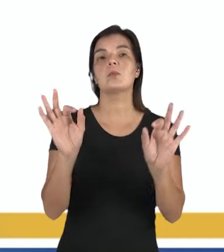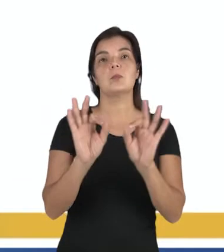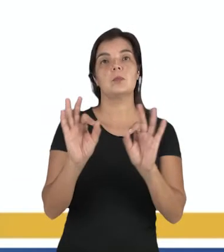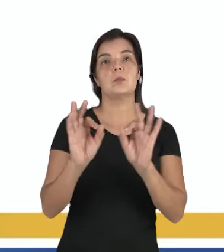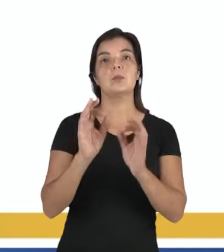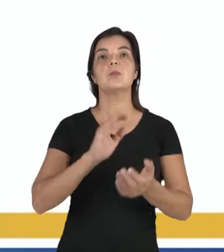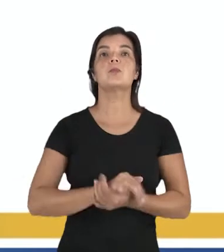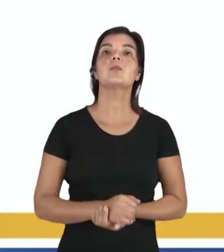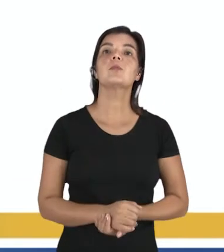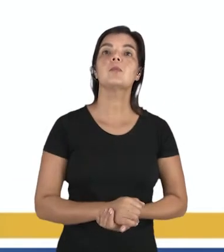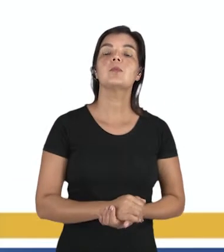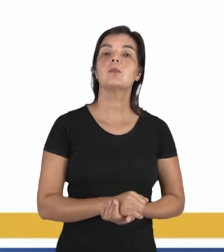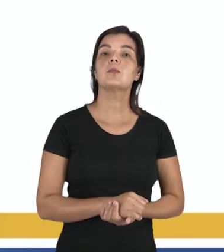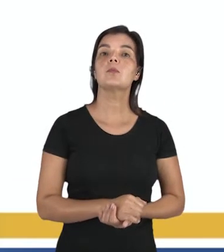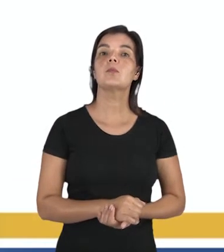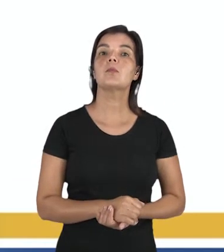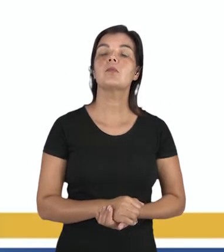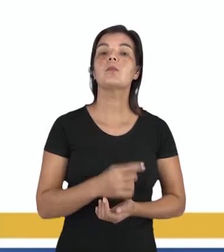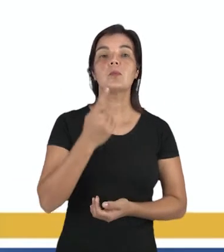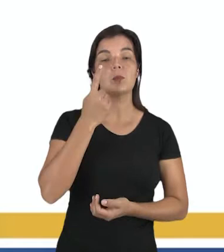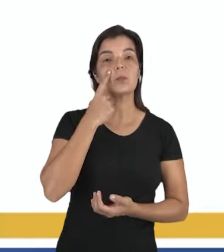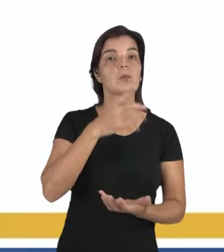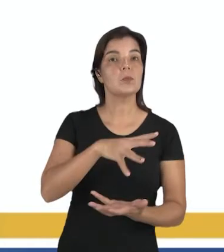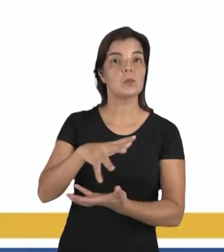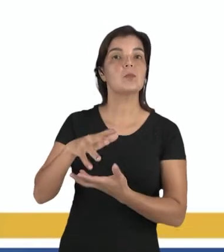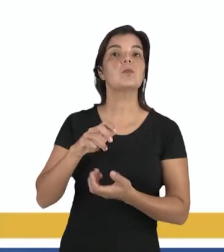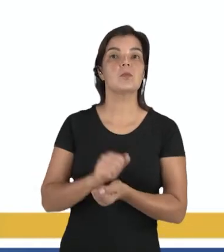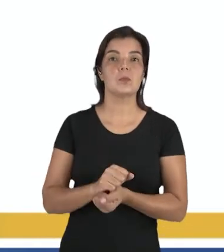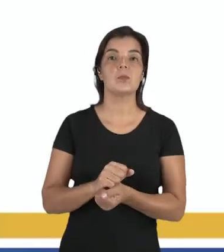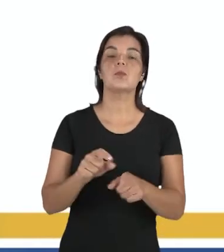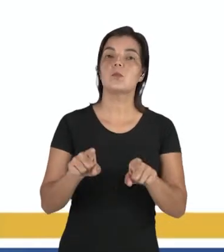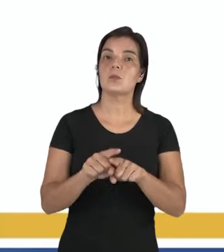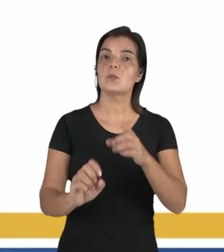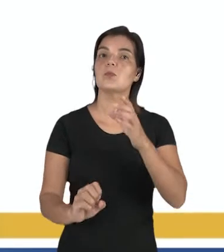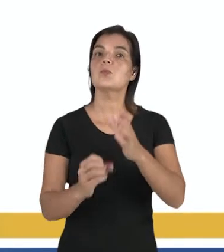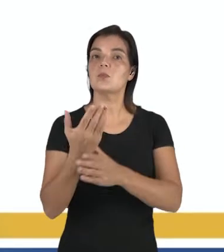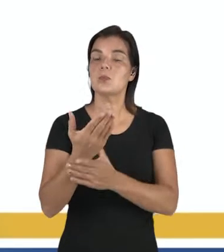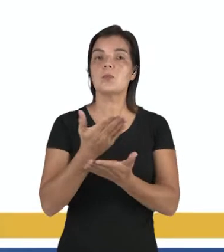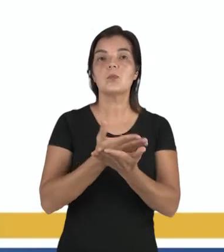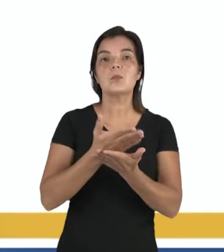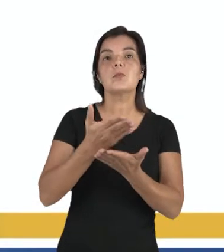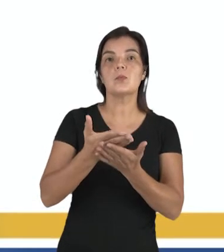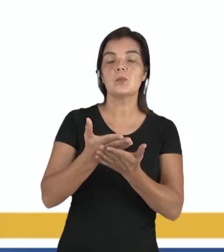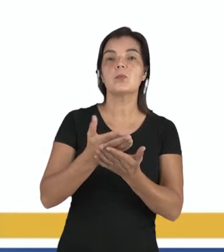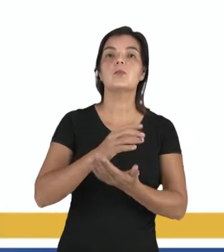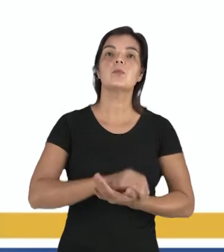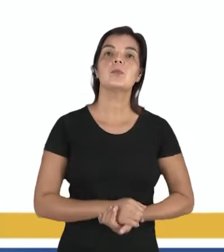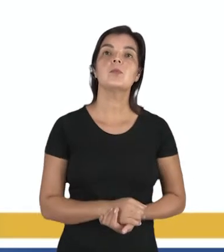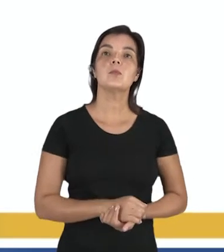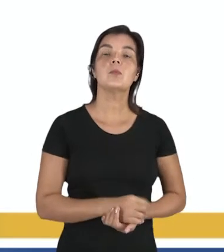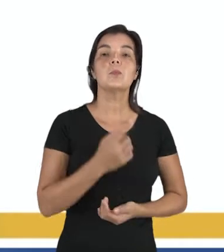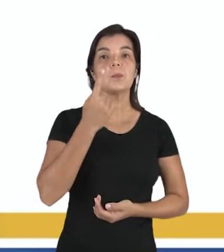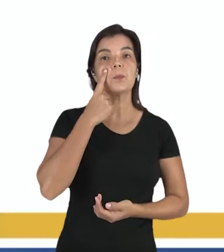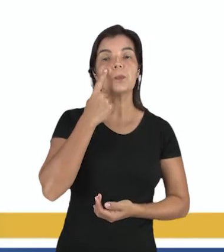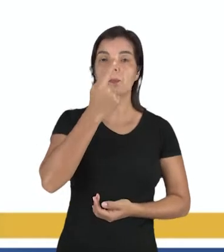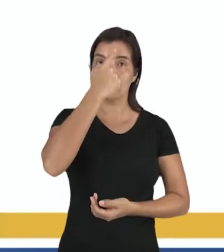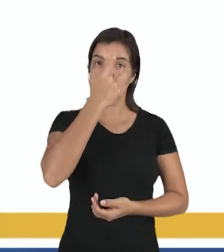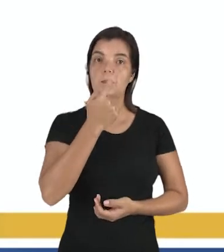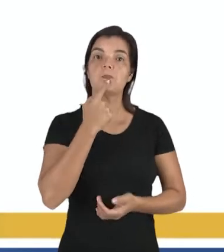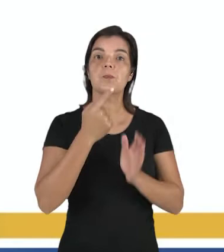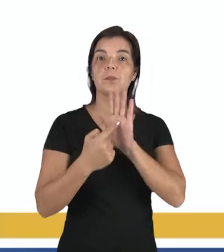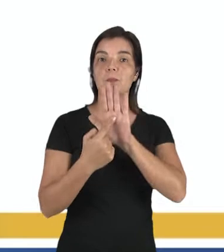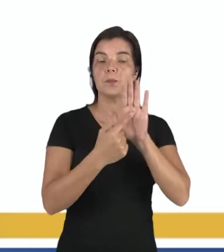ali a criação, essa é uma visão de mundo, né? De que o mundo foi criado, há um princípio criador. E olha aí um ícone